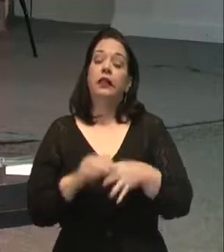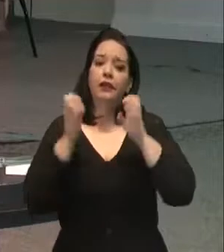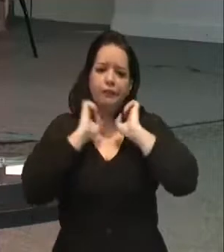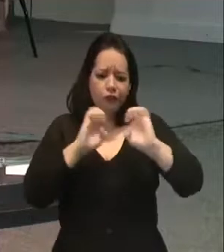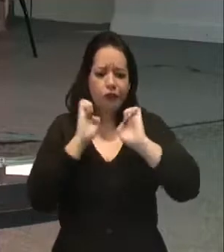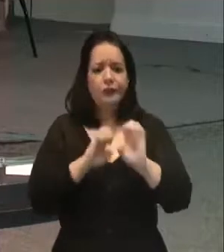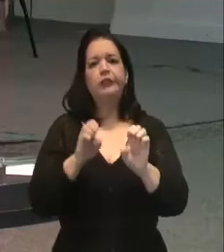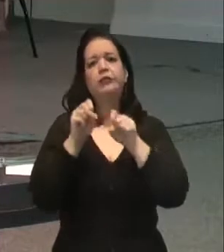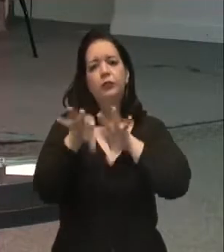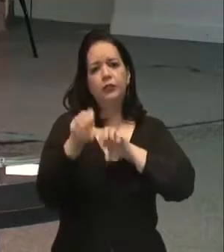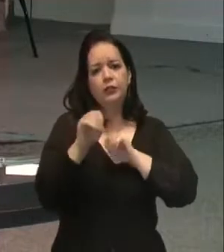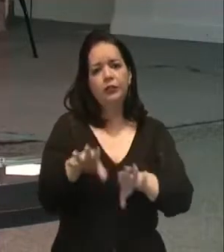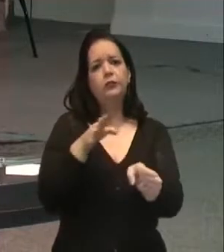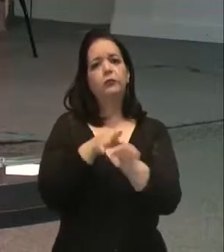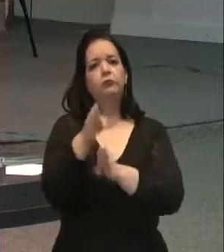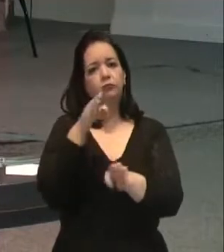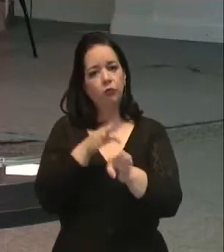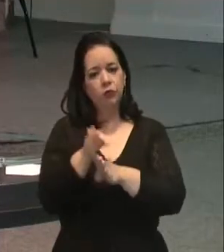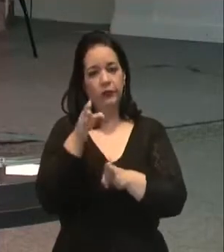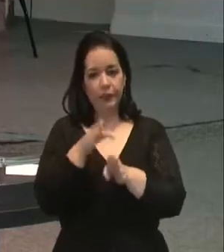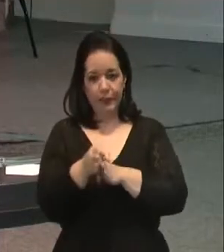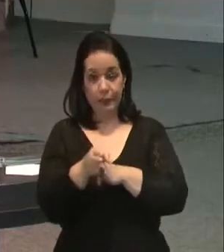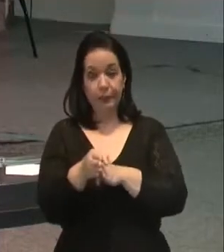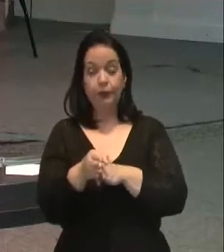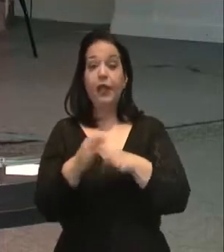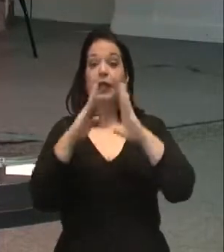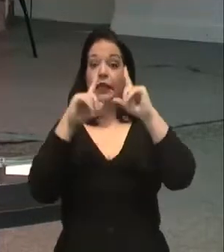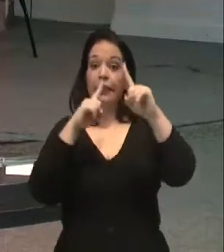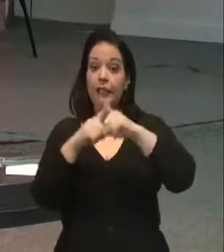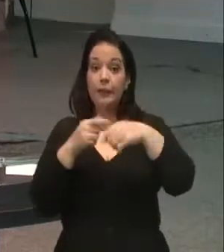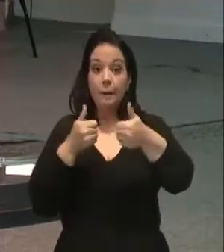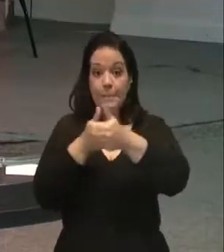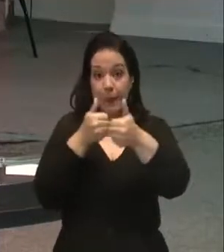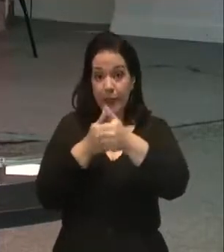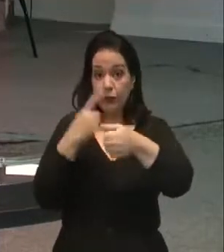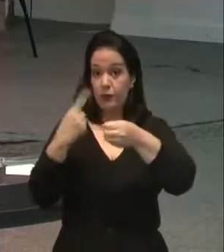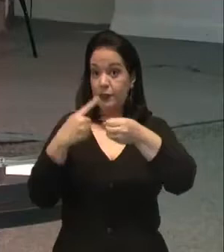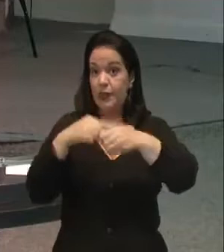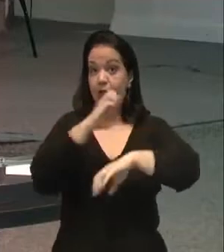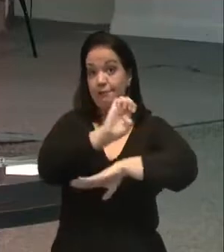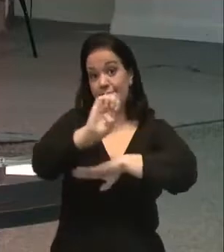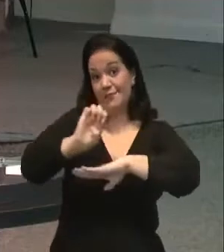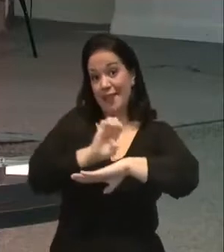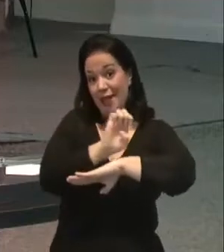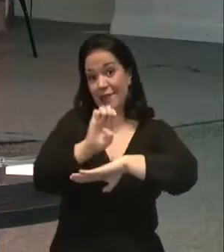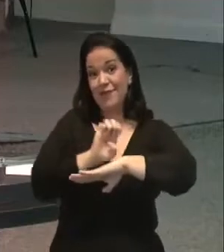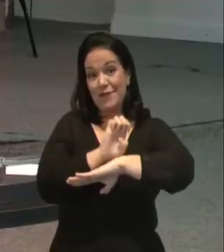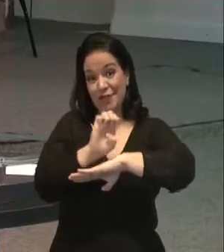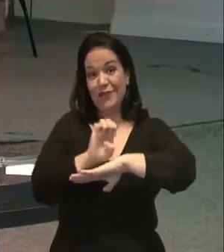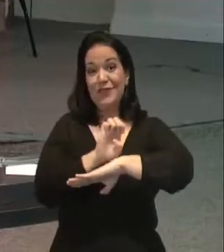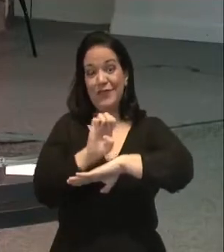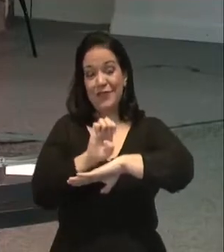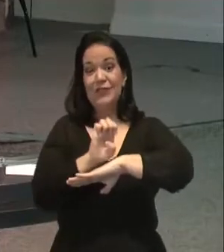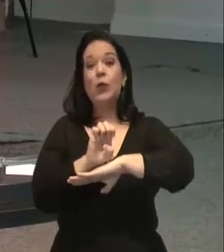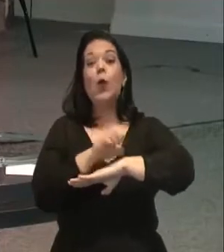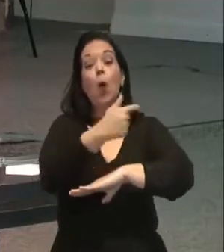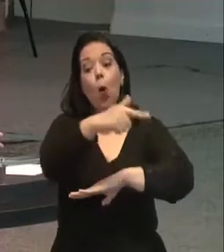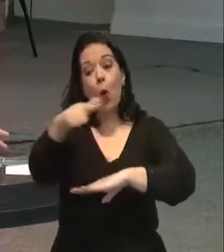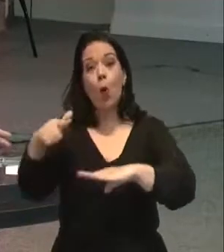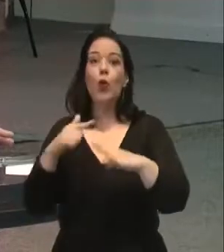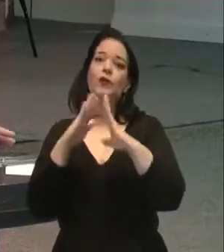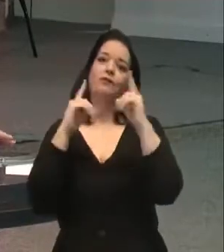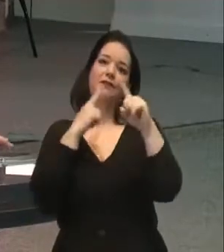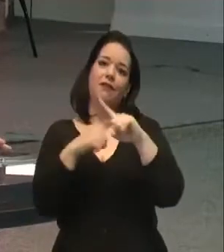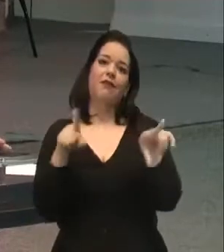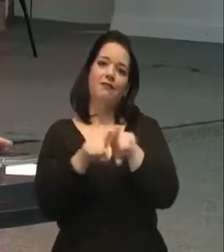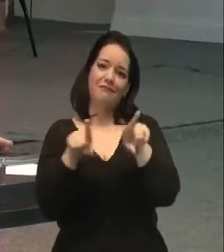causa do ministério de Paulo, a igreja de Éfeso plantou várias igrejas ao seu redor. Nós vemos então que